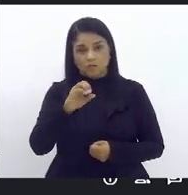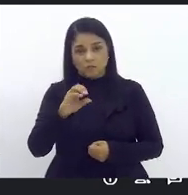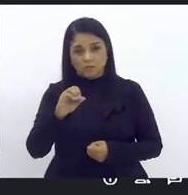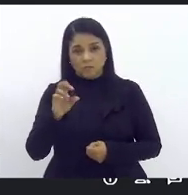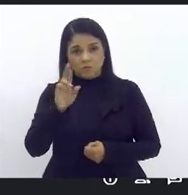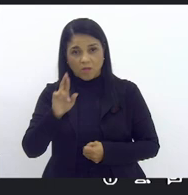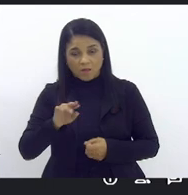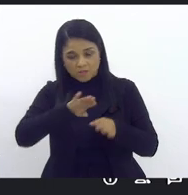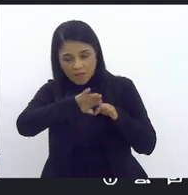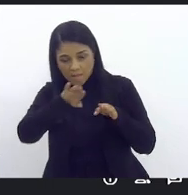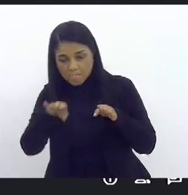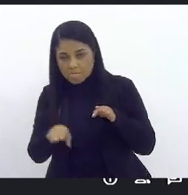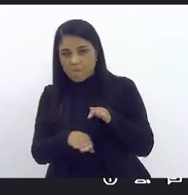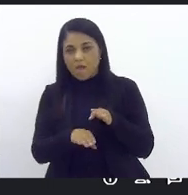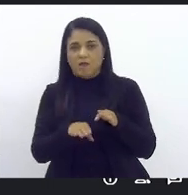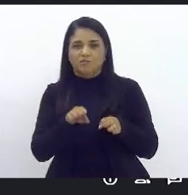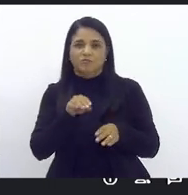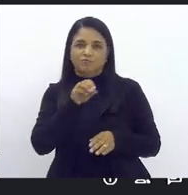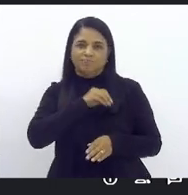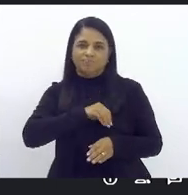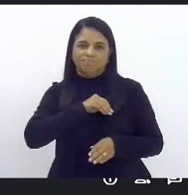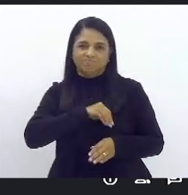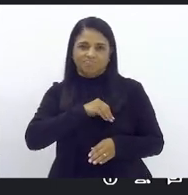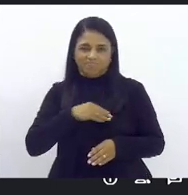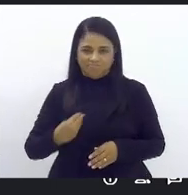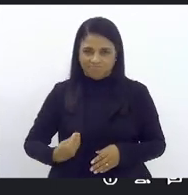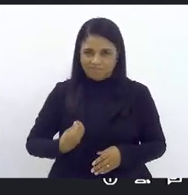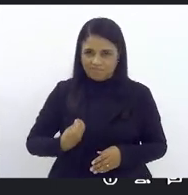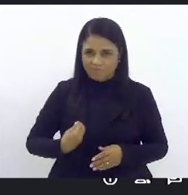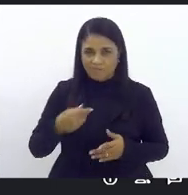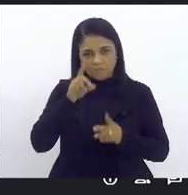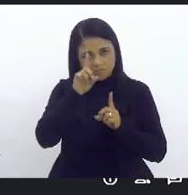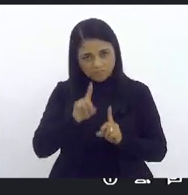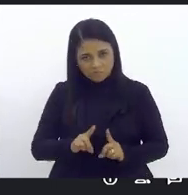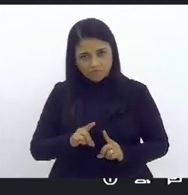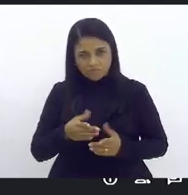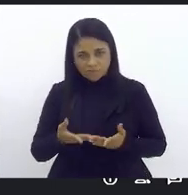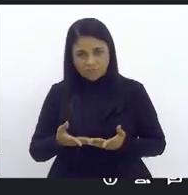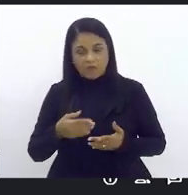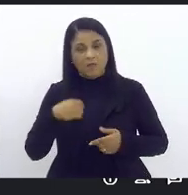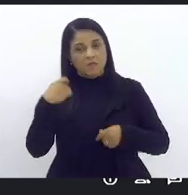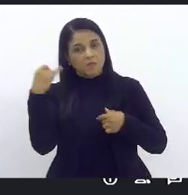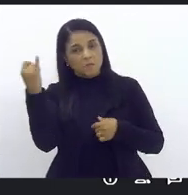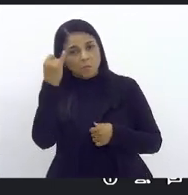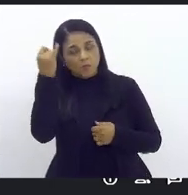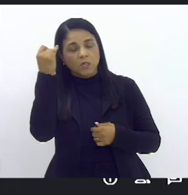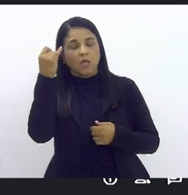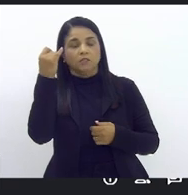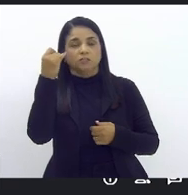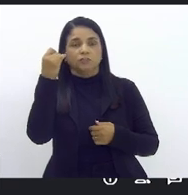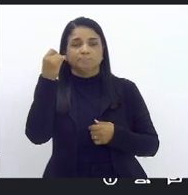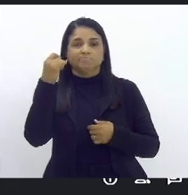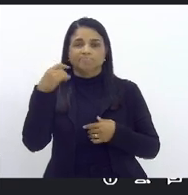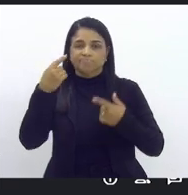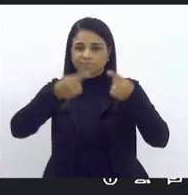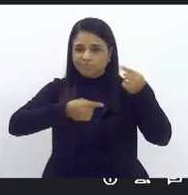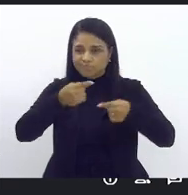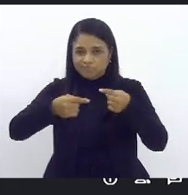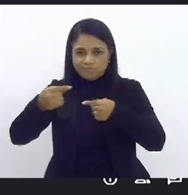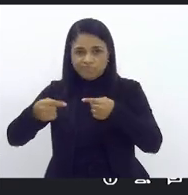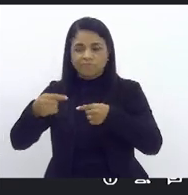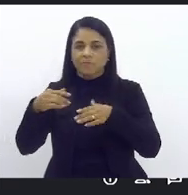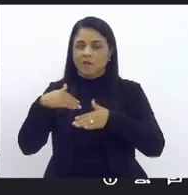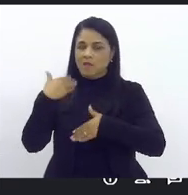abaixo daquilo que é para viver com dignidade. Por isso que é muito importante realizar atividades desse tipo para que a gente possa